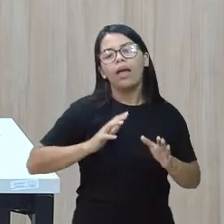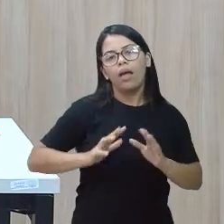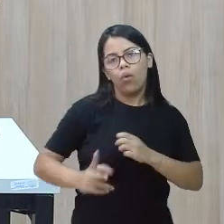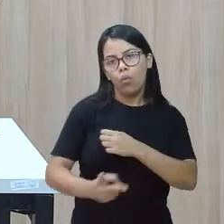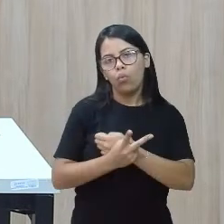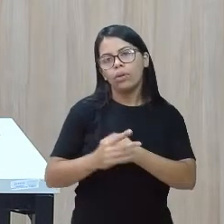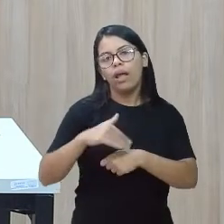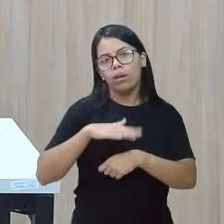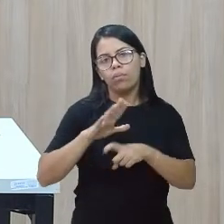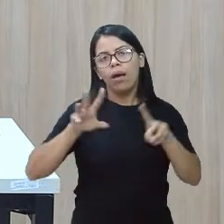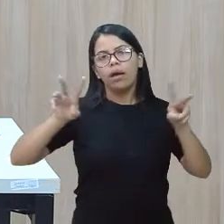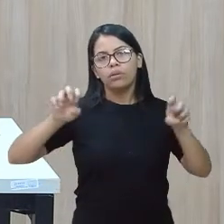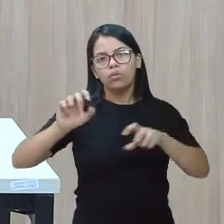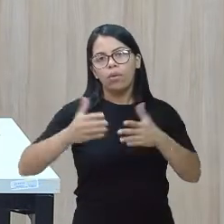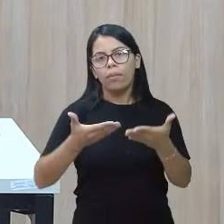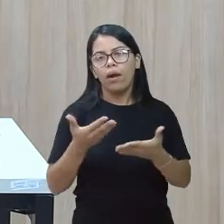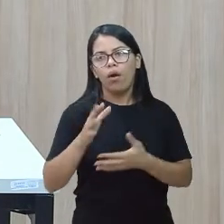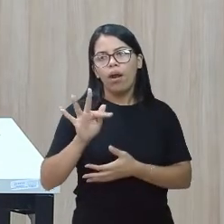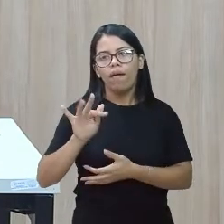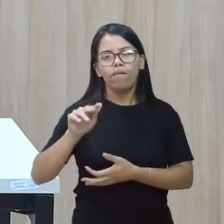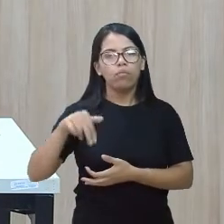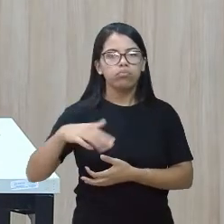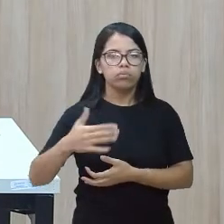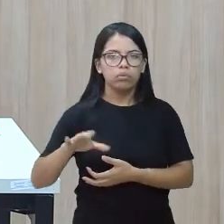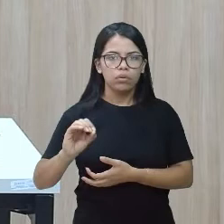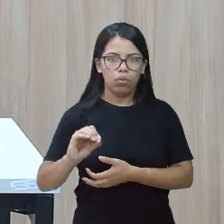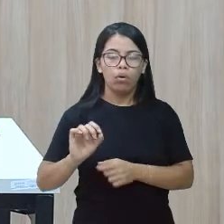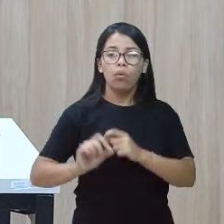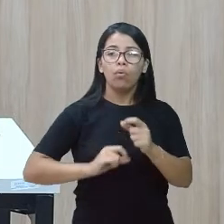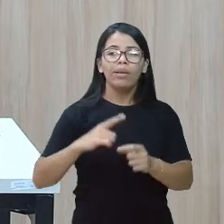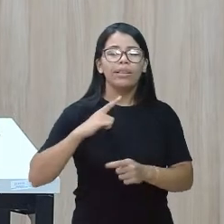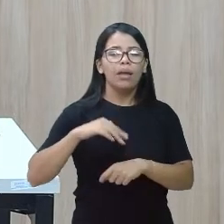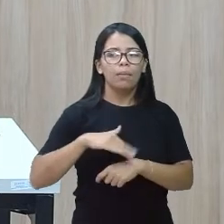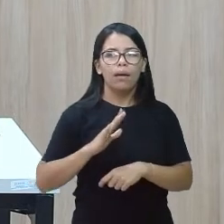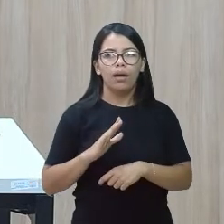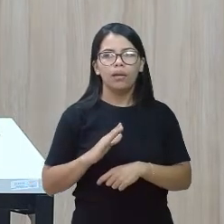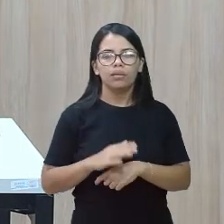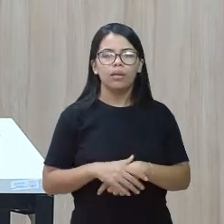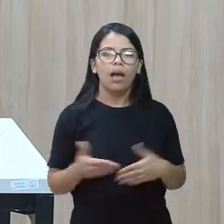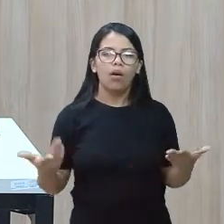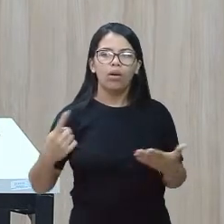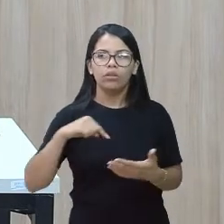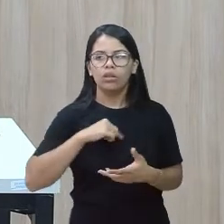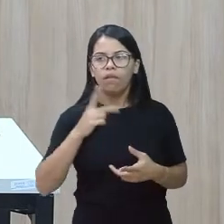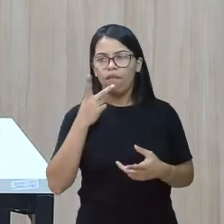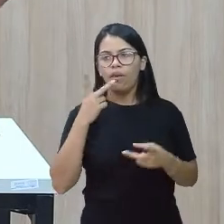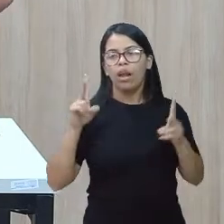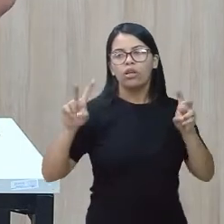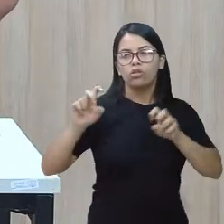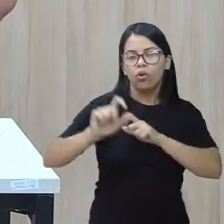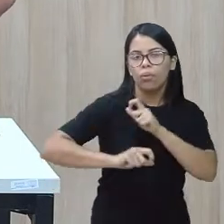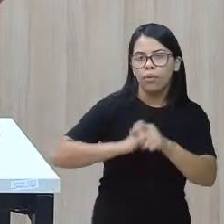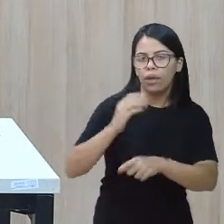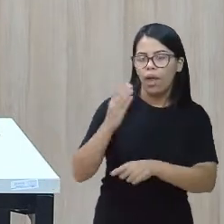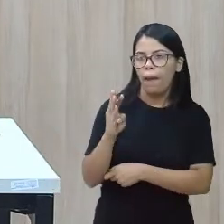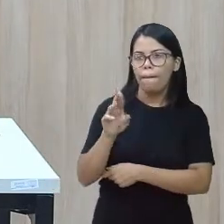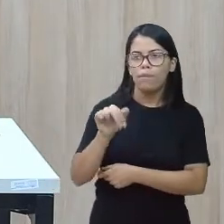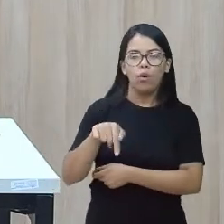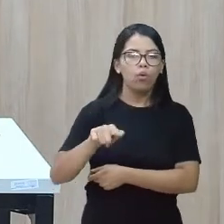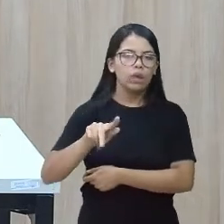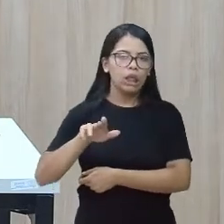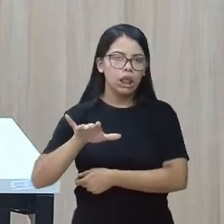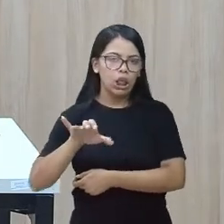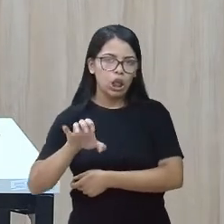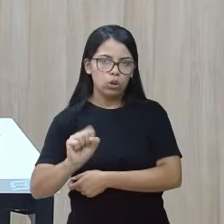em relação à função. O que é que nós temos mais? Vamos falar agora dos brônquios. Os